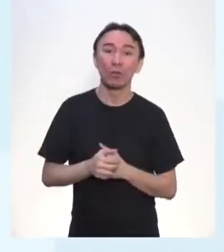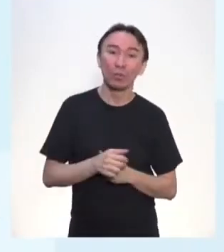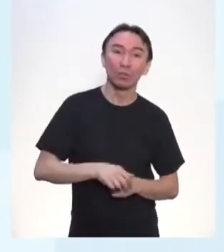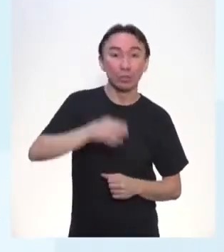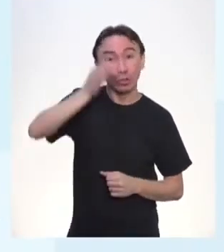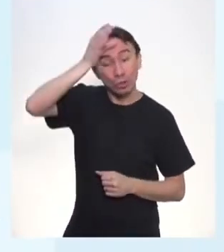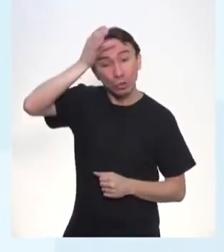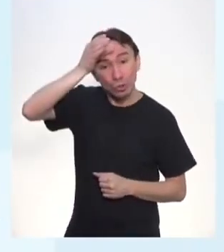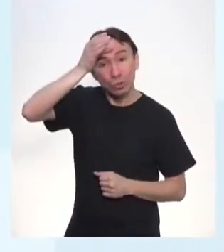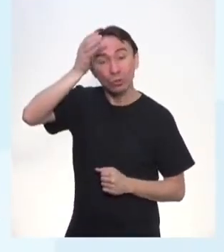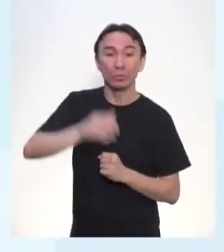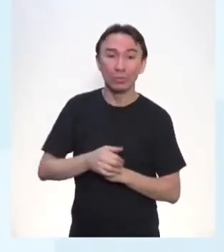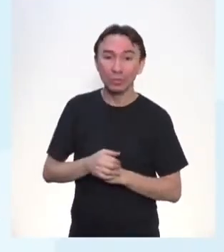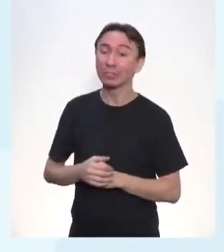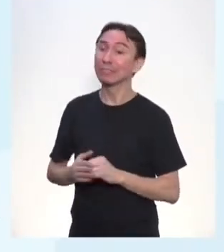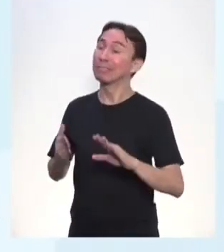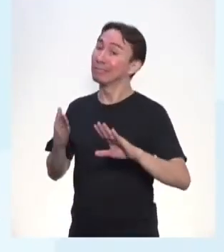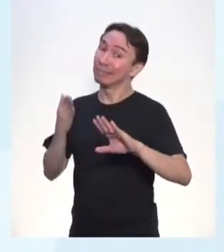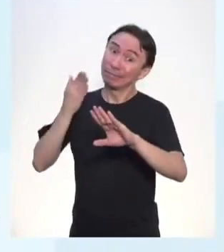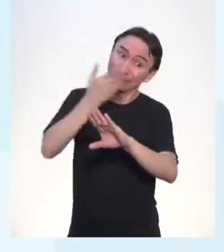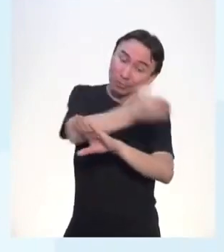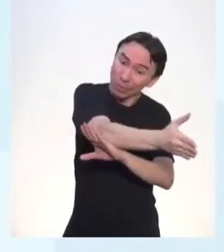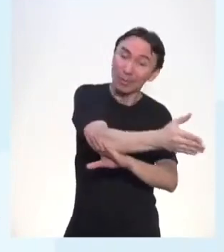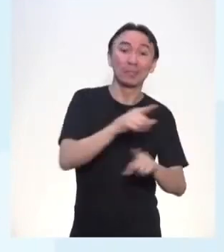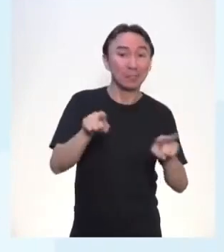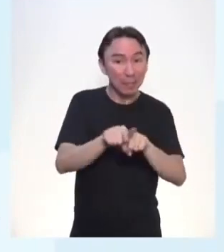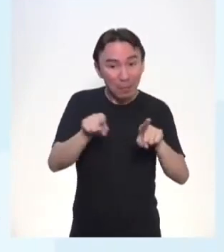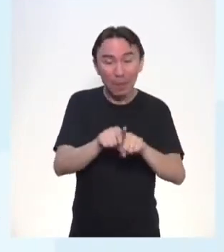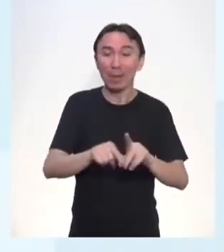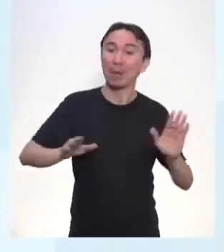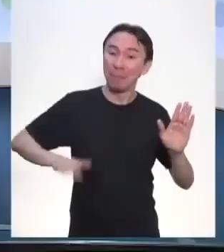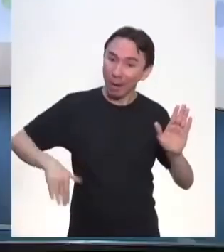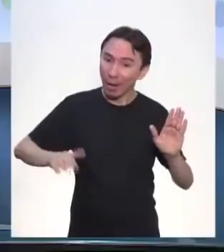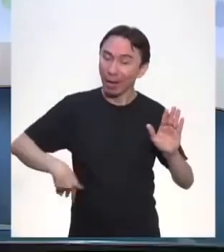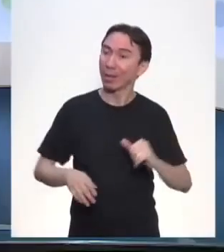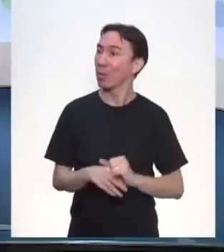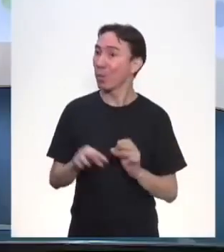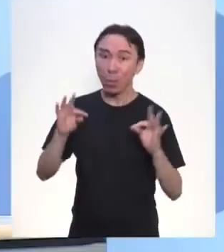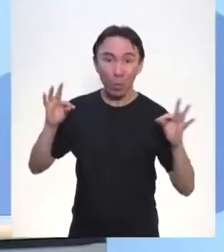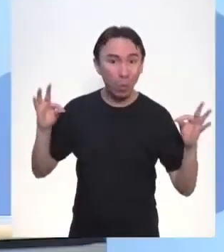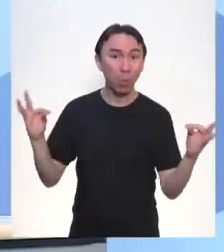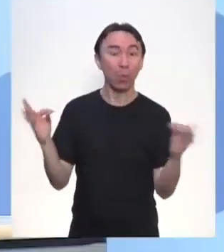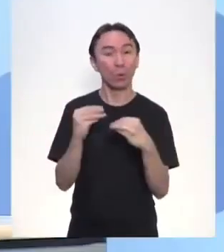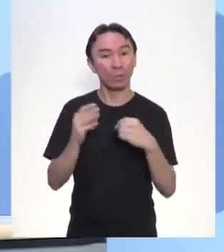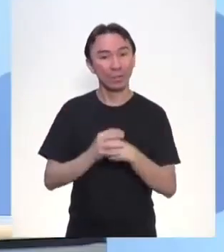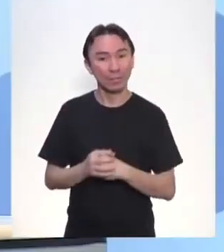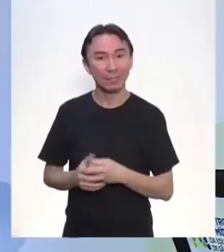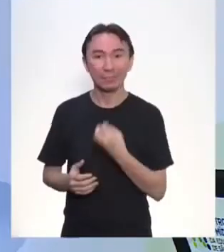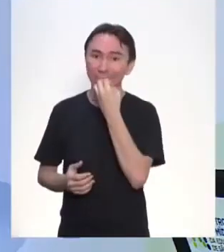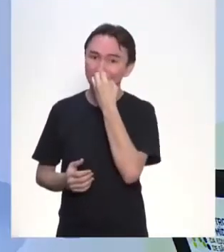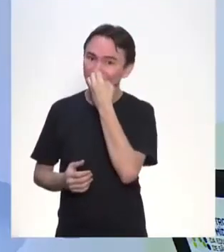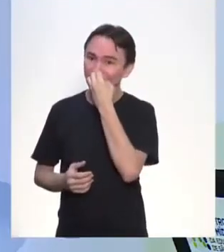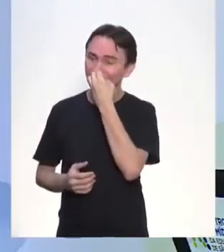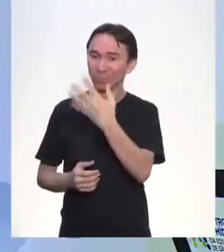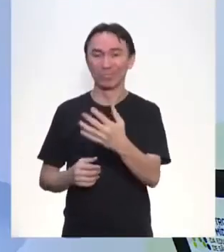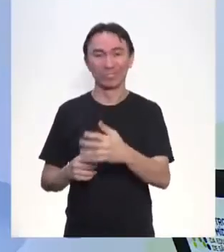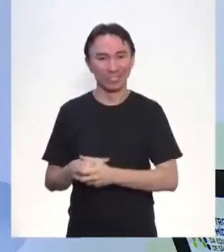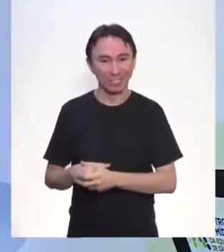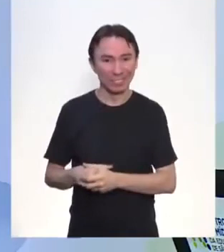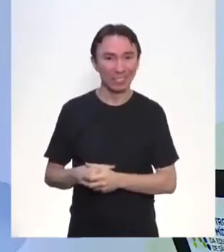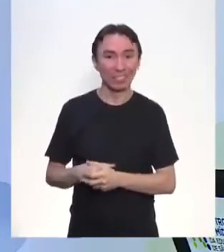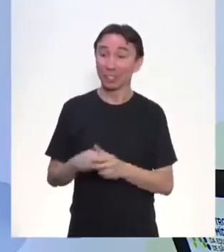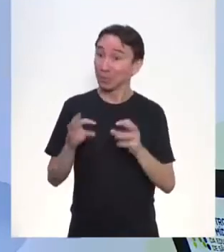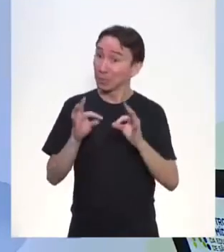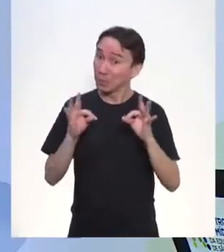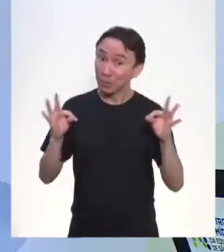e foi à praia. Ele fez tudo no único dia. Coisa boa, hein? É bem difícil, né? Ele fez